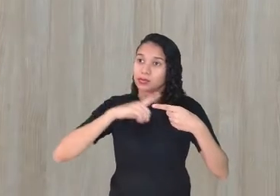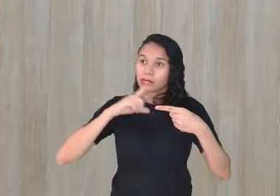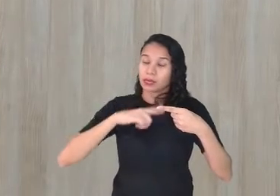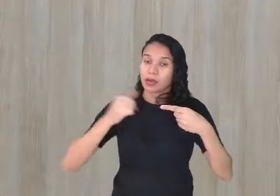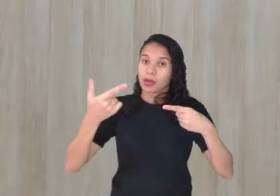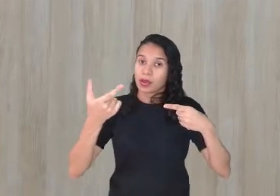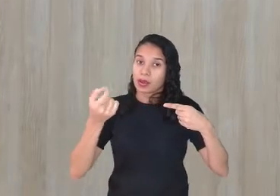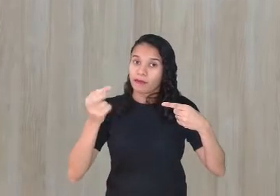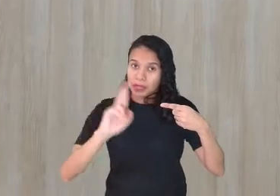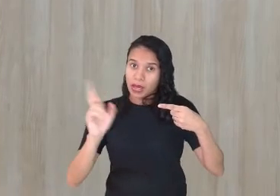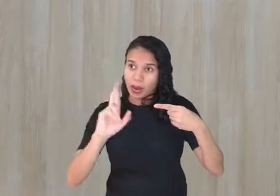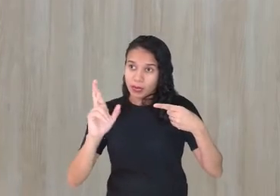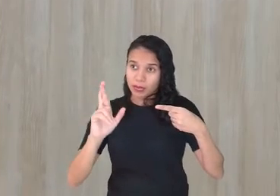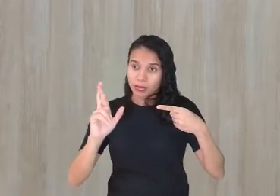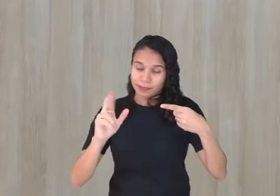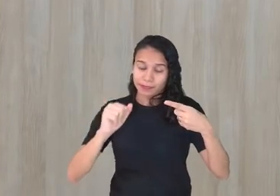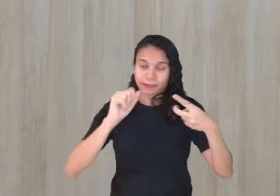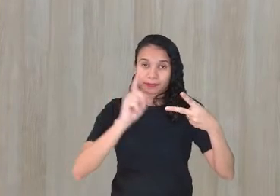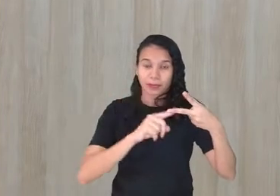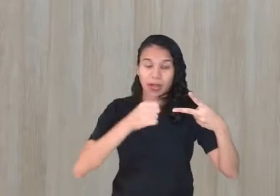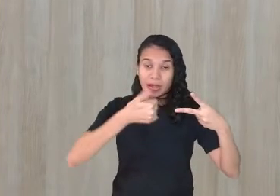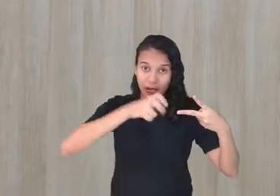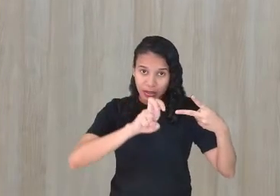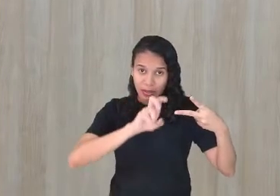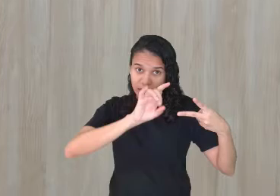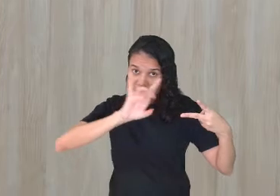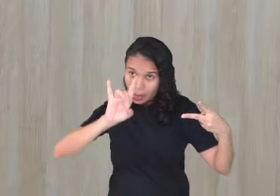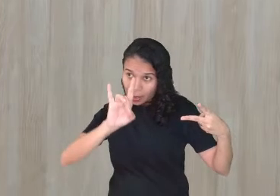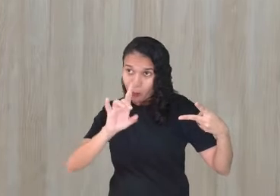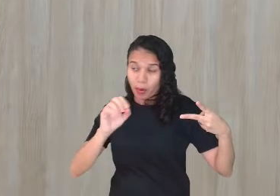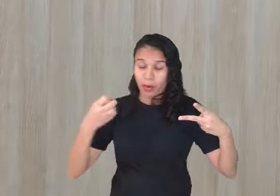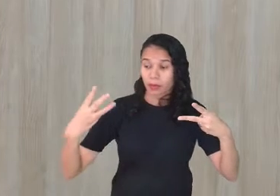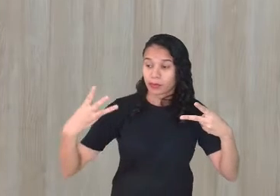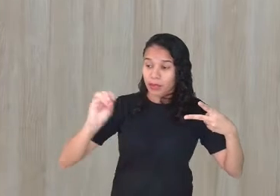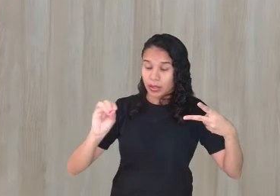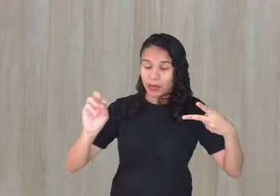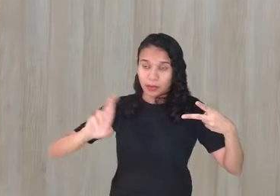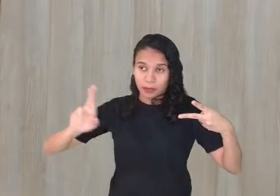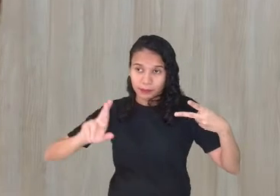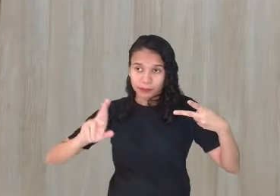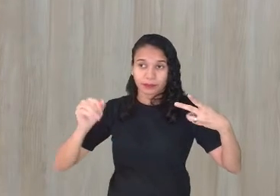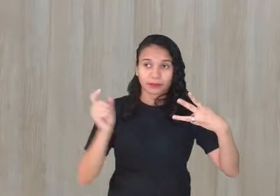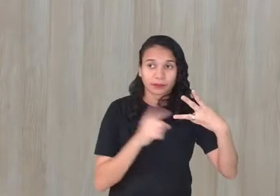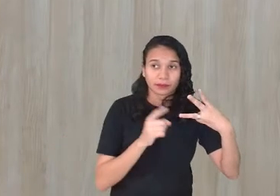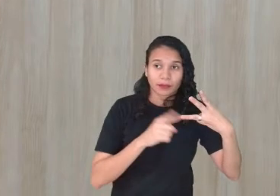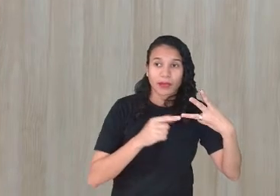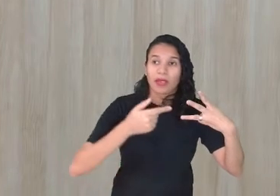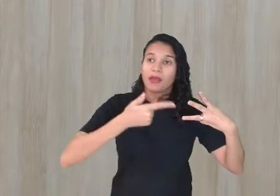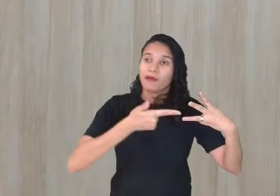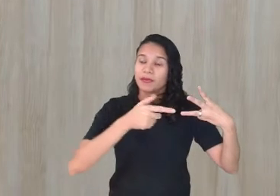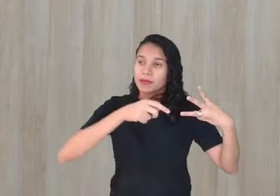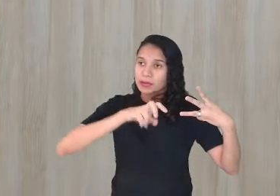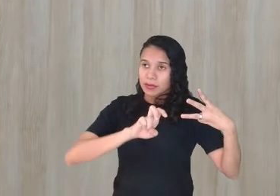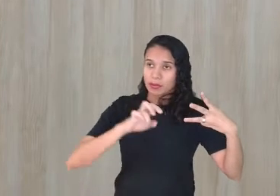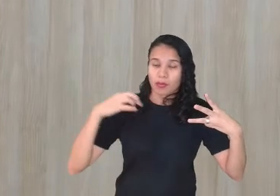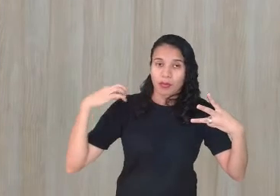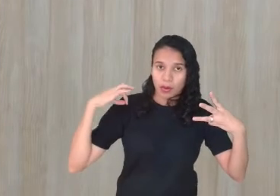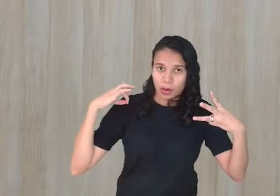custando R$20, 15 camisas, cada camisa custando R$30